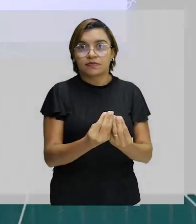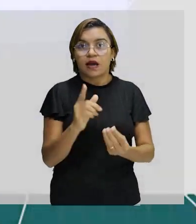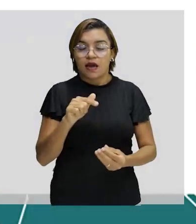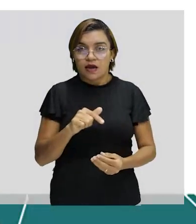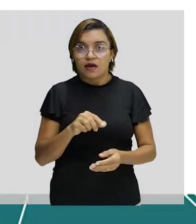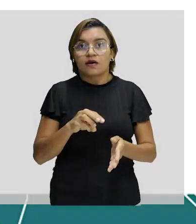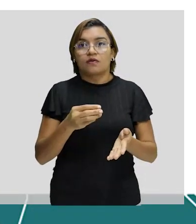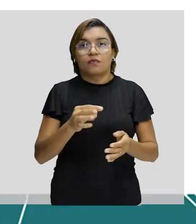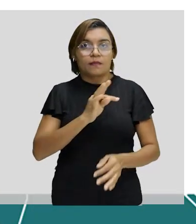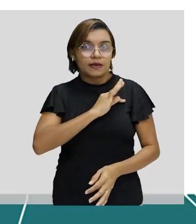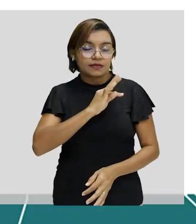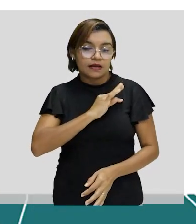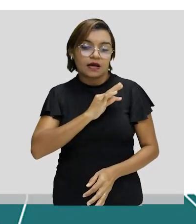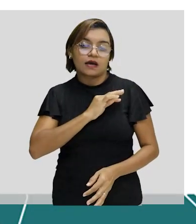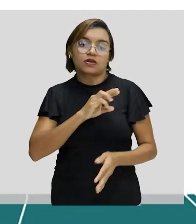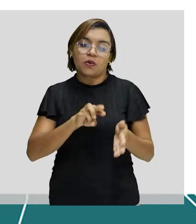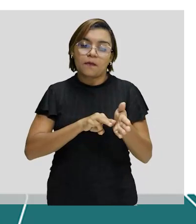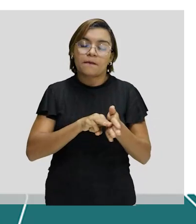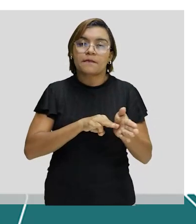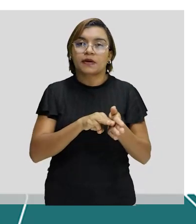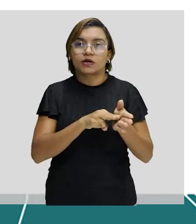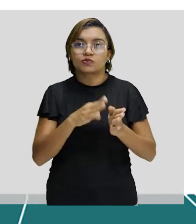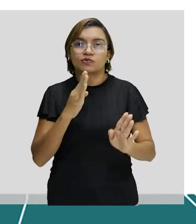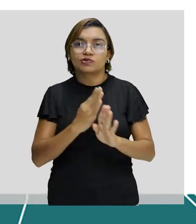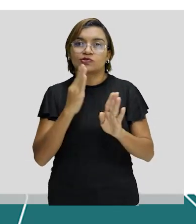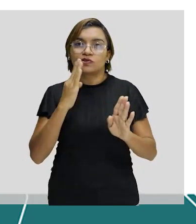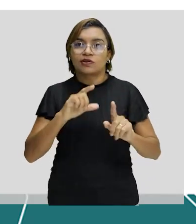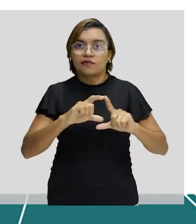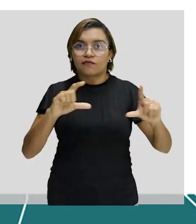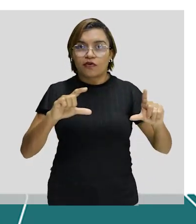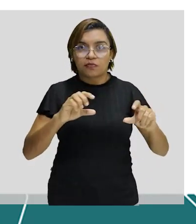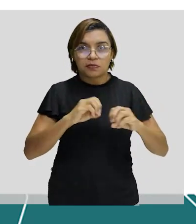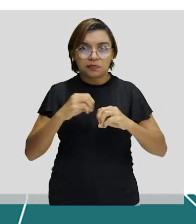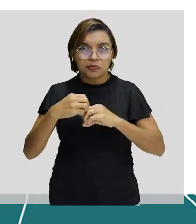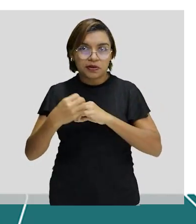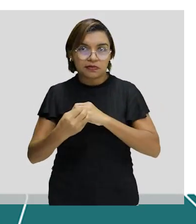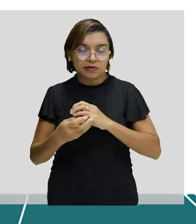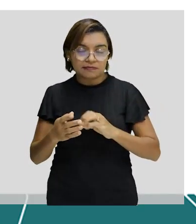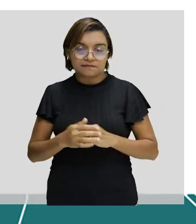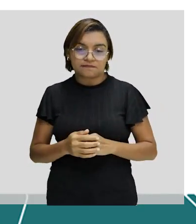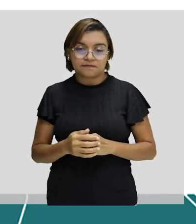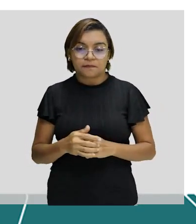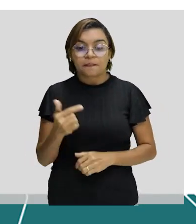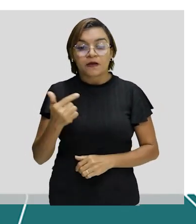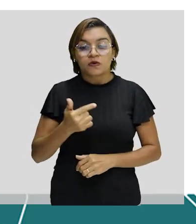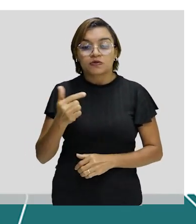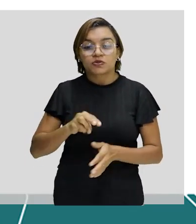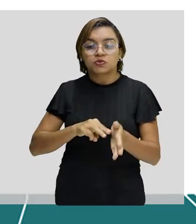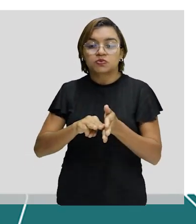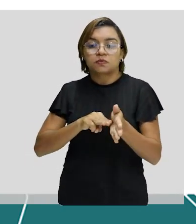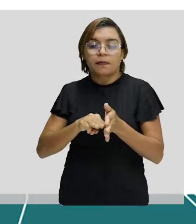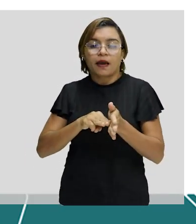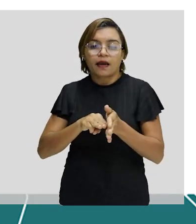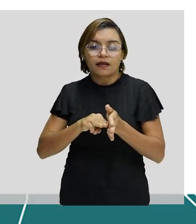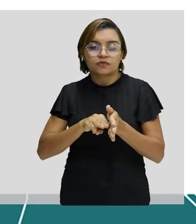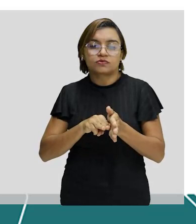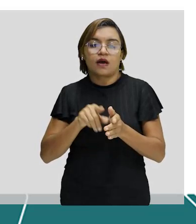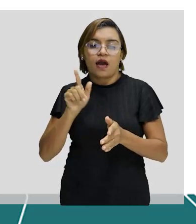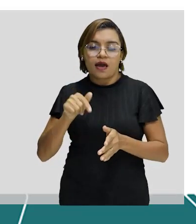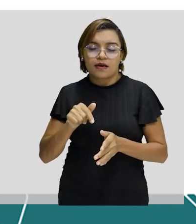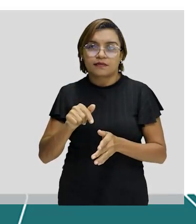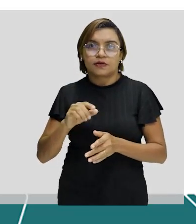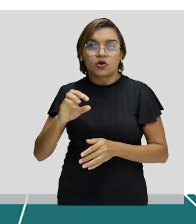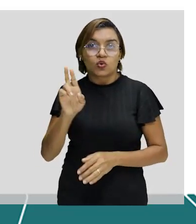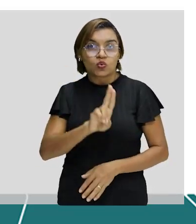técnica para determinarmos a fórmula molecular. Um segundo método seria a partir da porcentagem